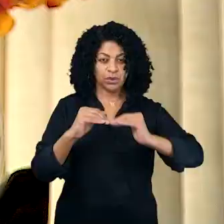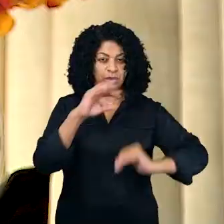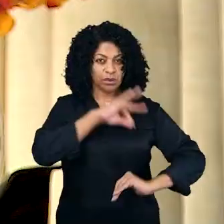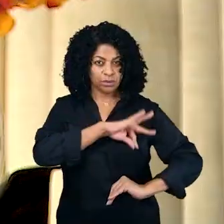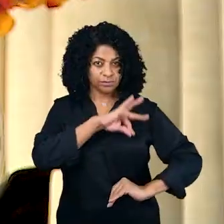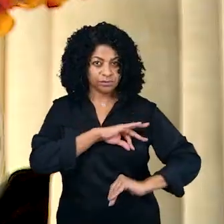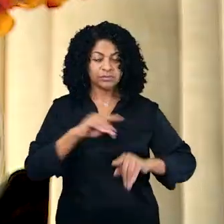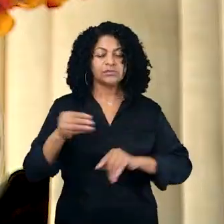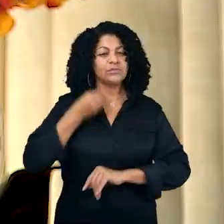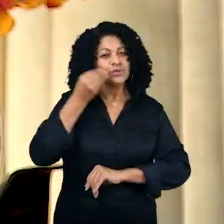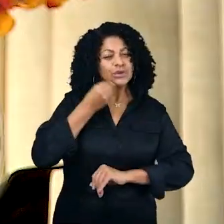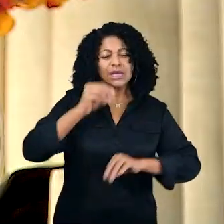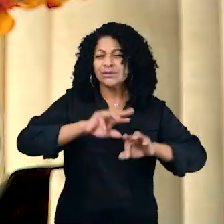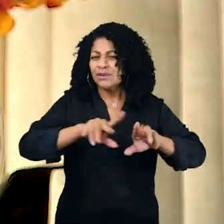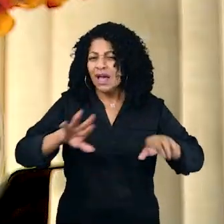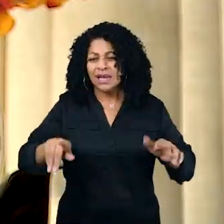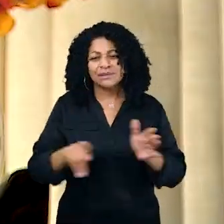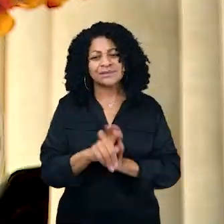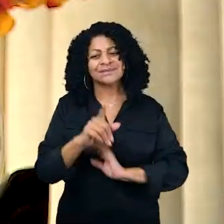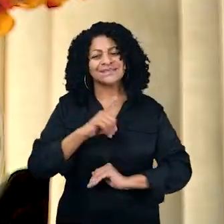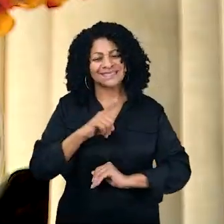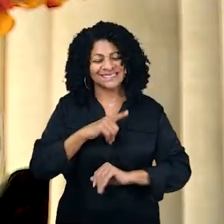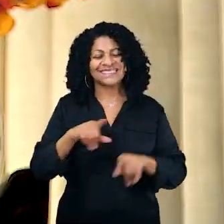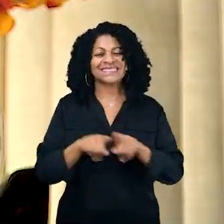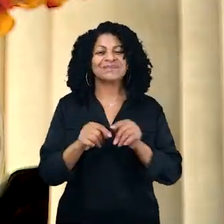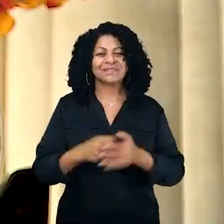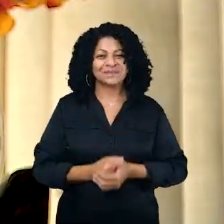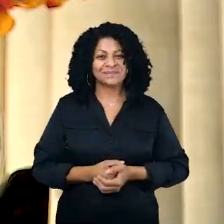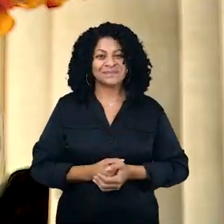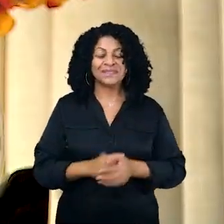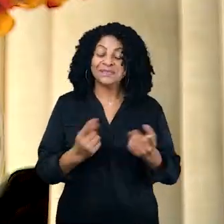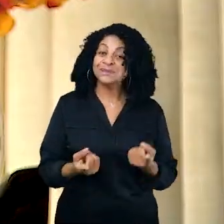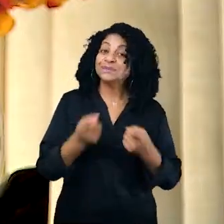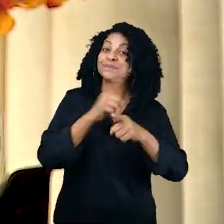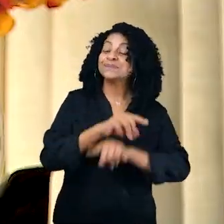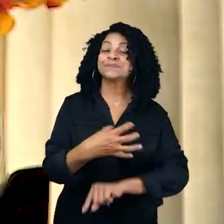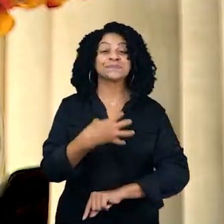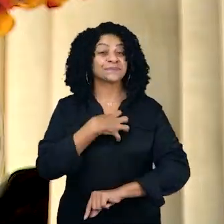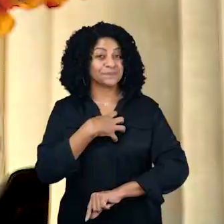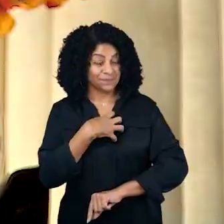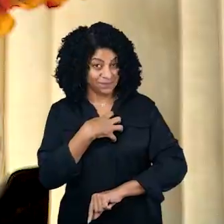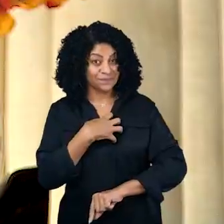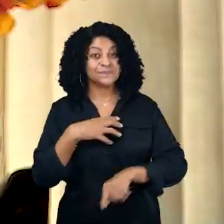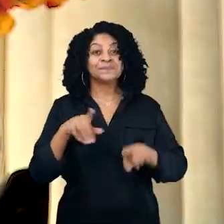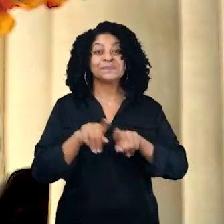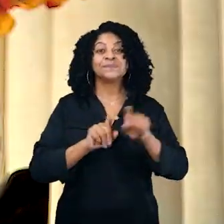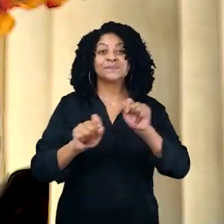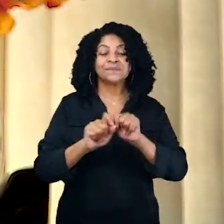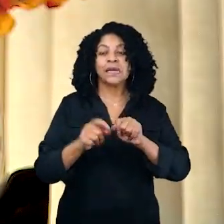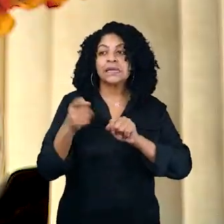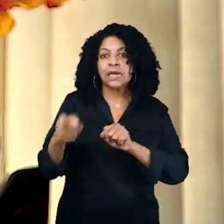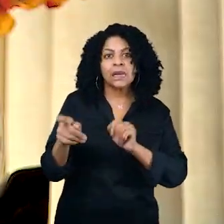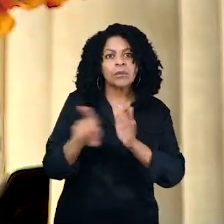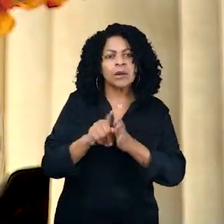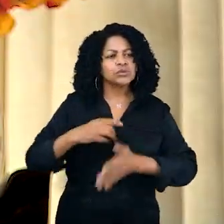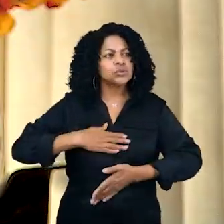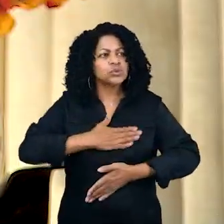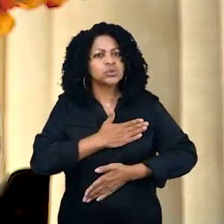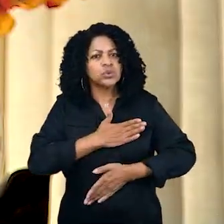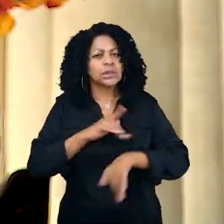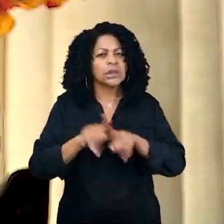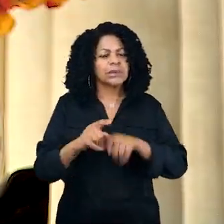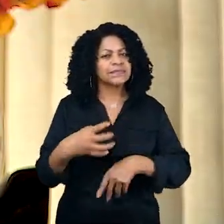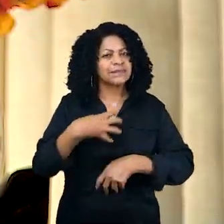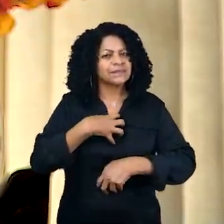igualdade salarial e da igualdade de oportunidades, também passa a convencer em sentido contrário, ou seja, de que aquela acusação de